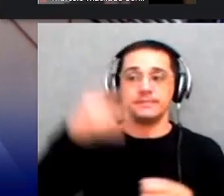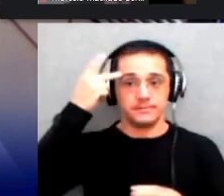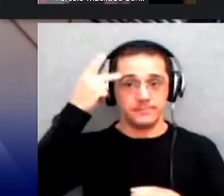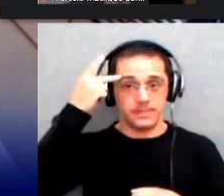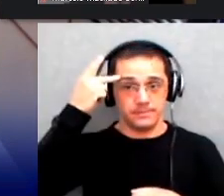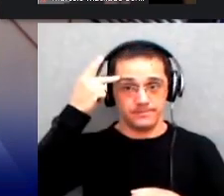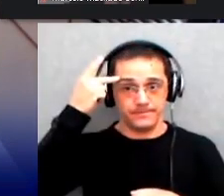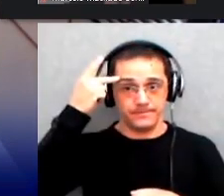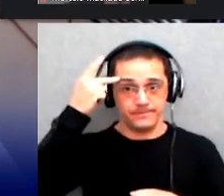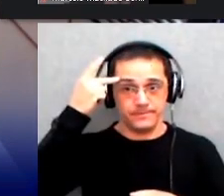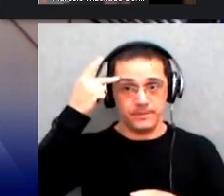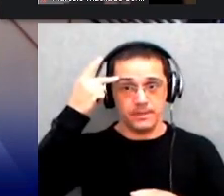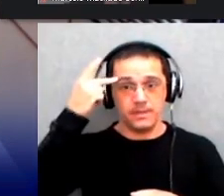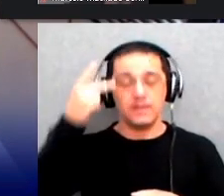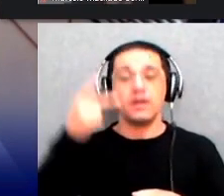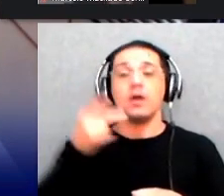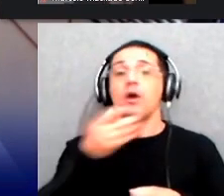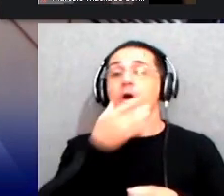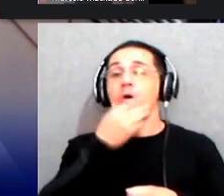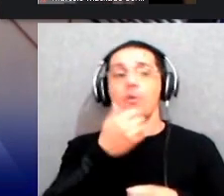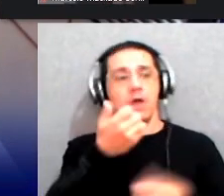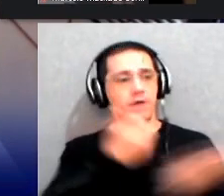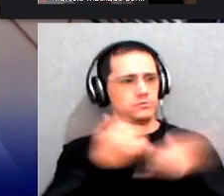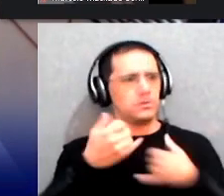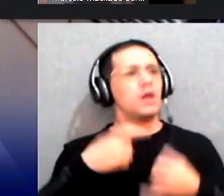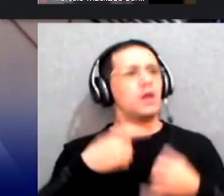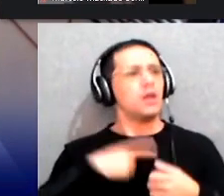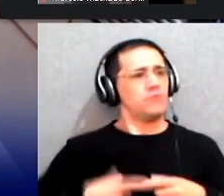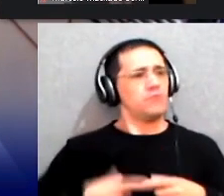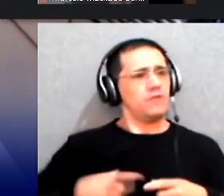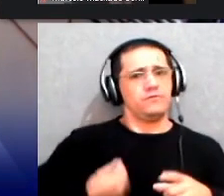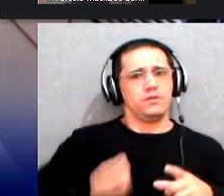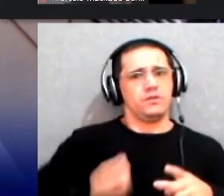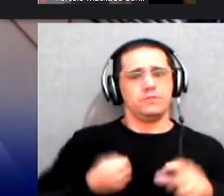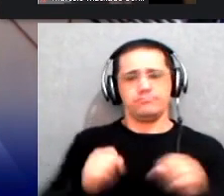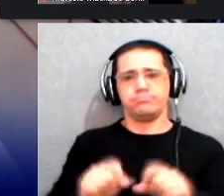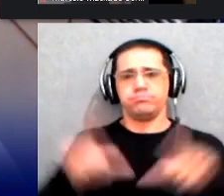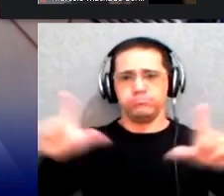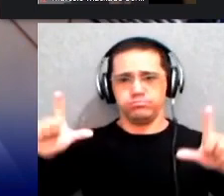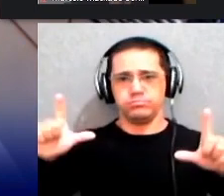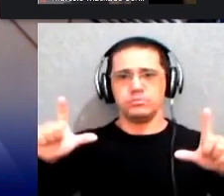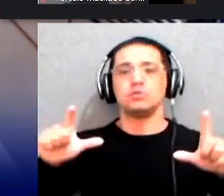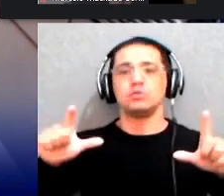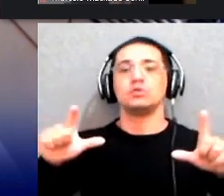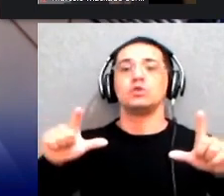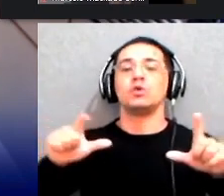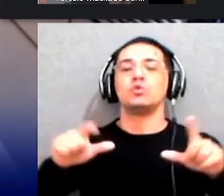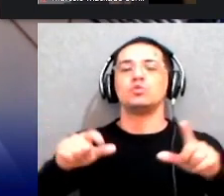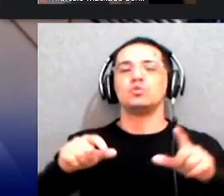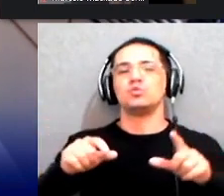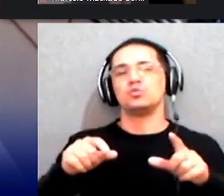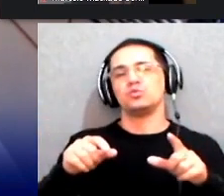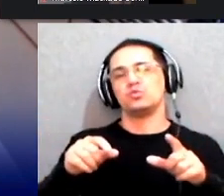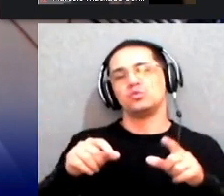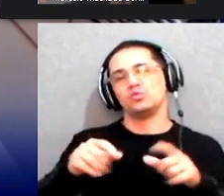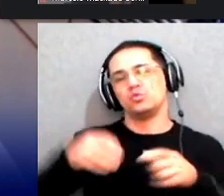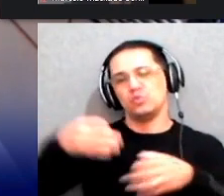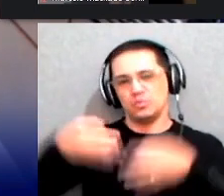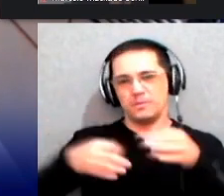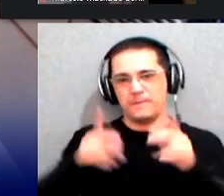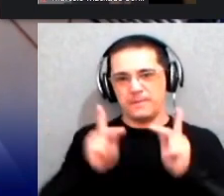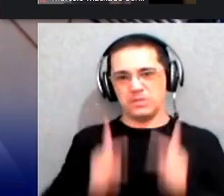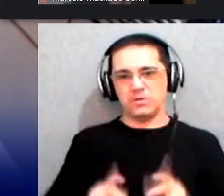estava assistindo esse júri. O juiz levou os jurados, o advogado, a promotora, os servidores. Esqueceu de levar o